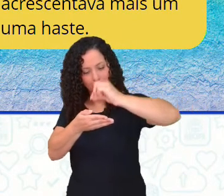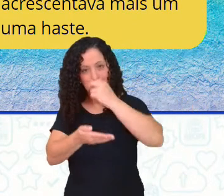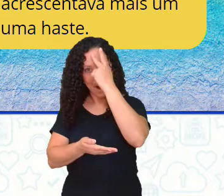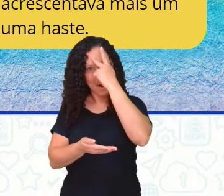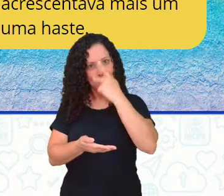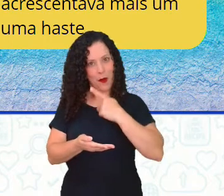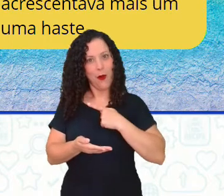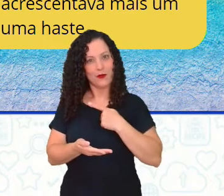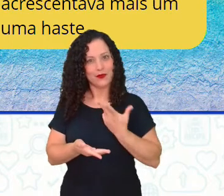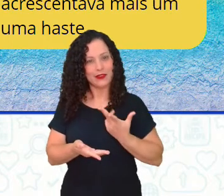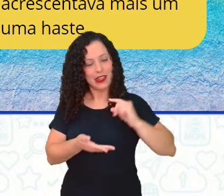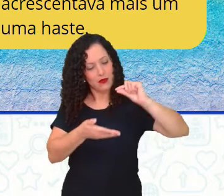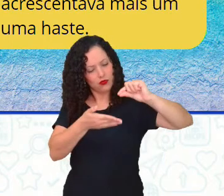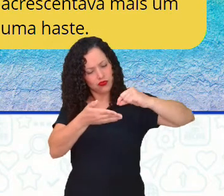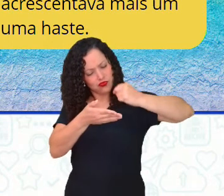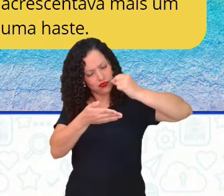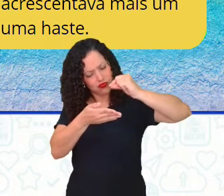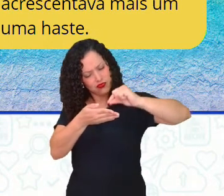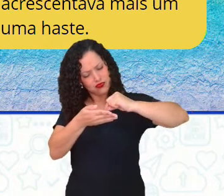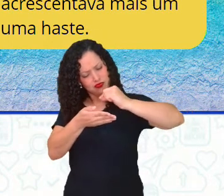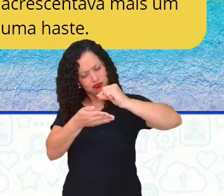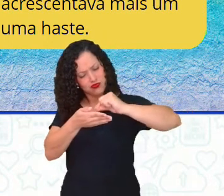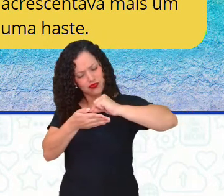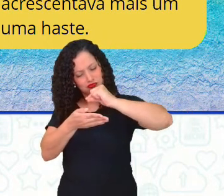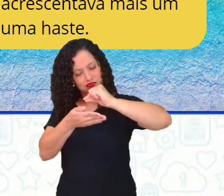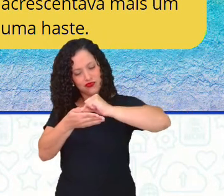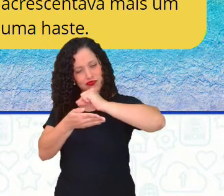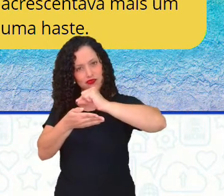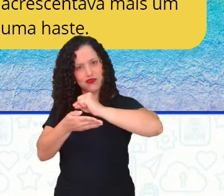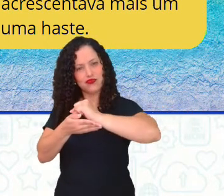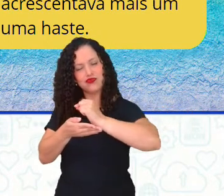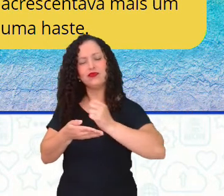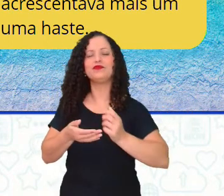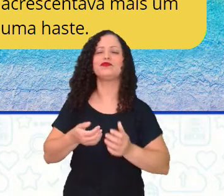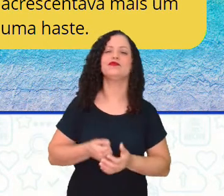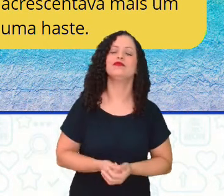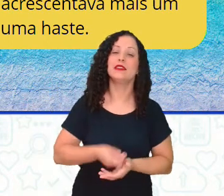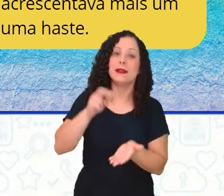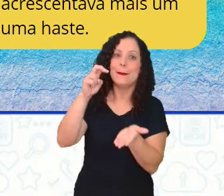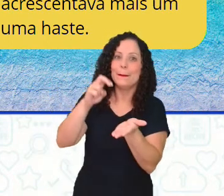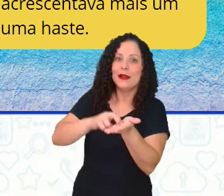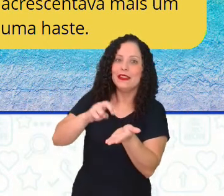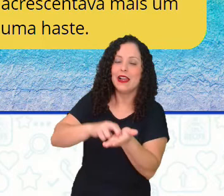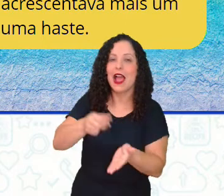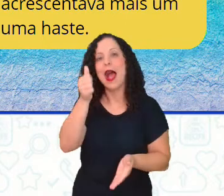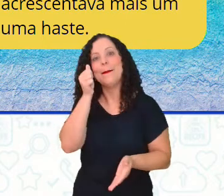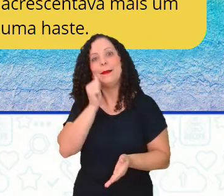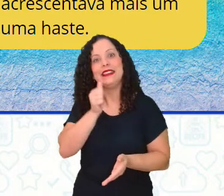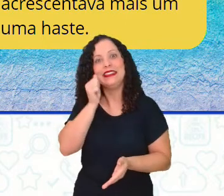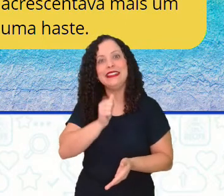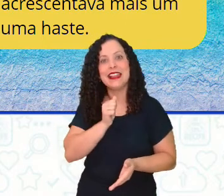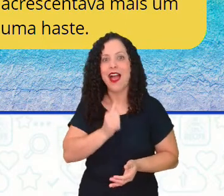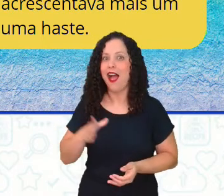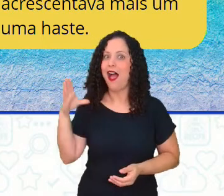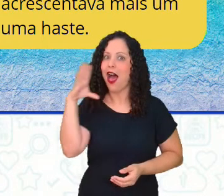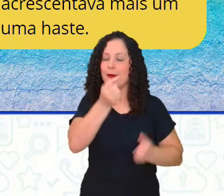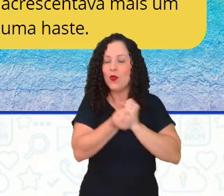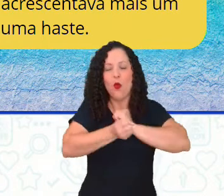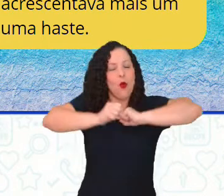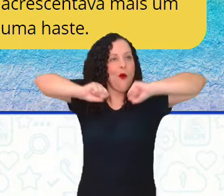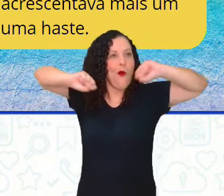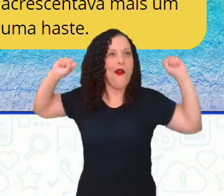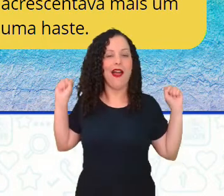E surgia como se no orvalho da noite se fizesse a brotação. Toda manhã, a menina corria para o bastidor,